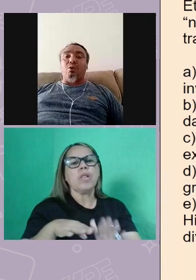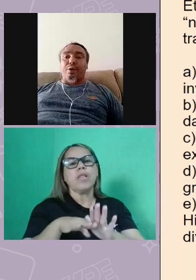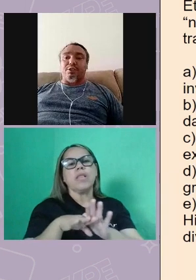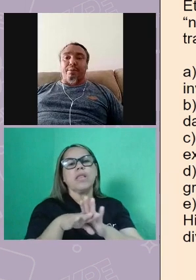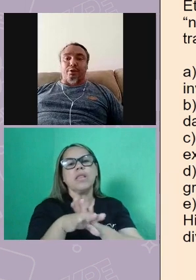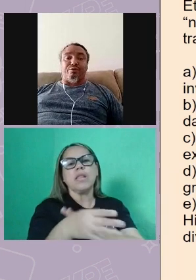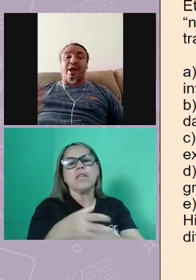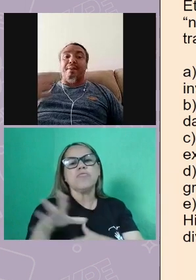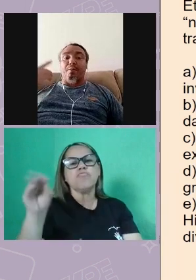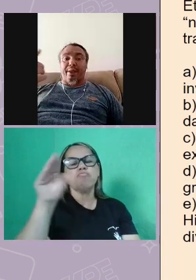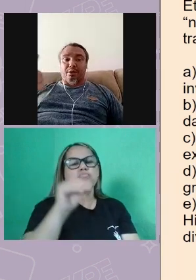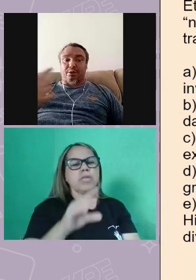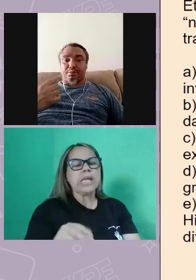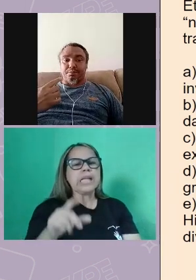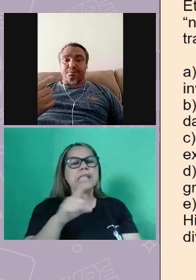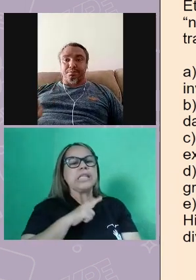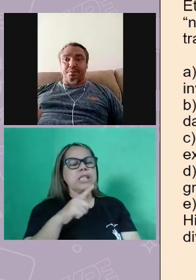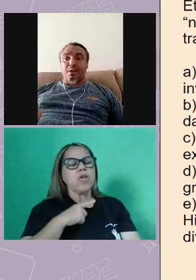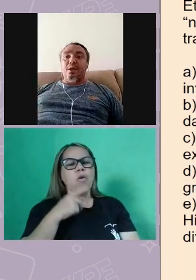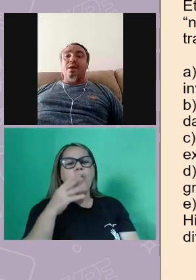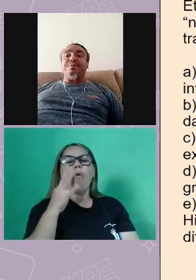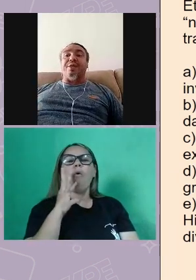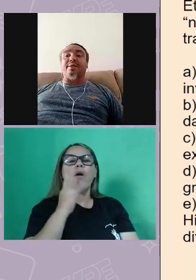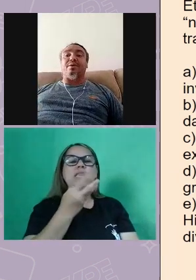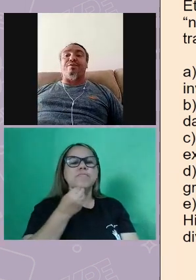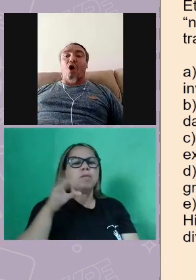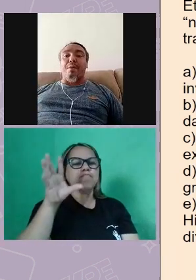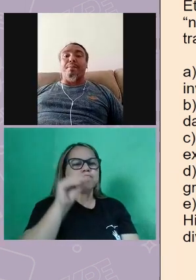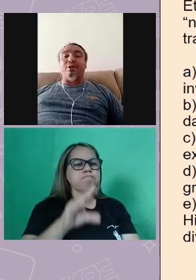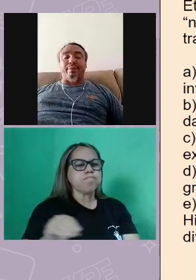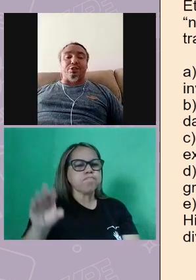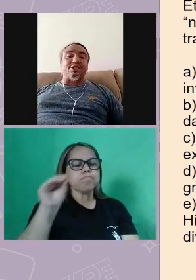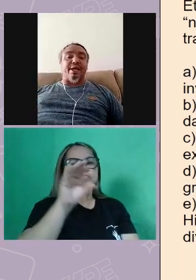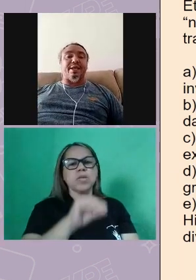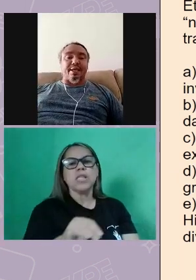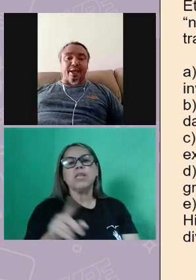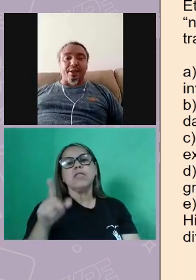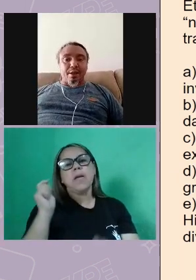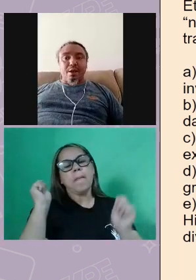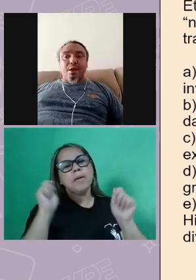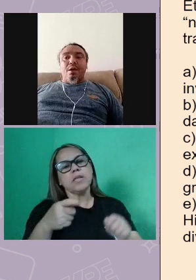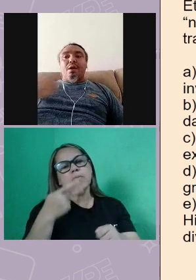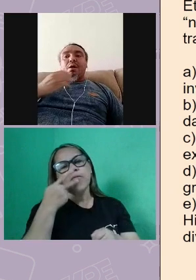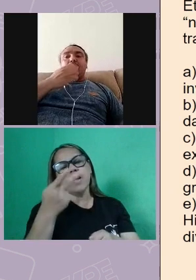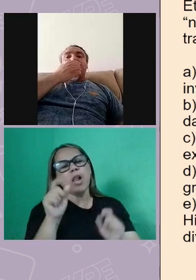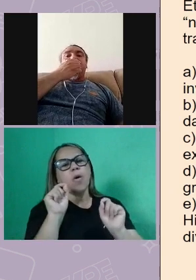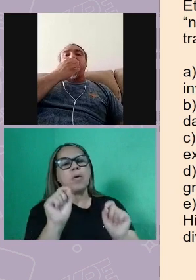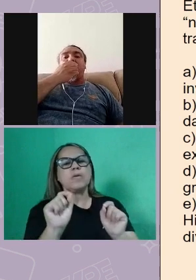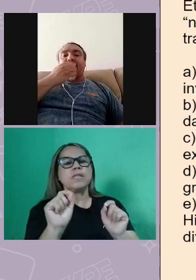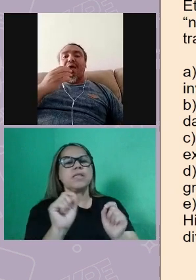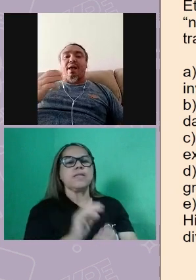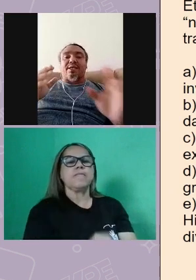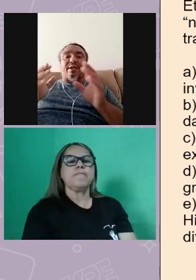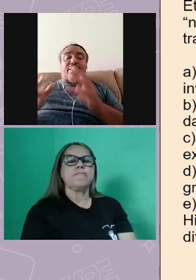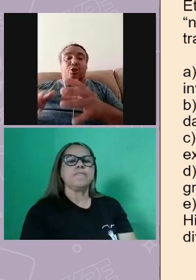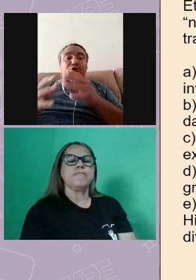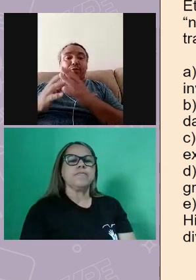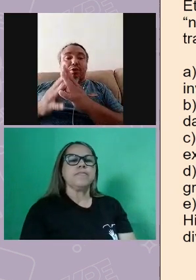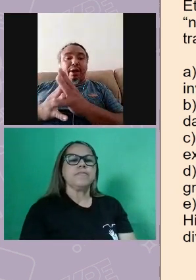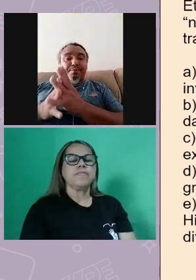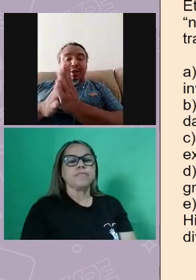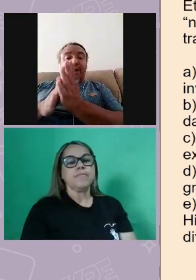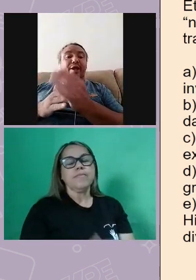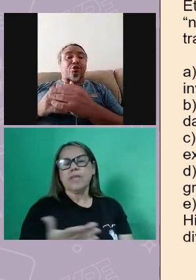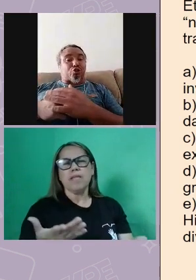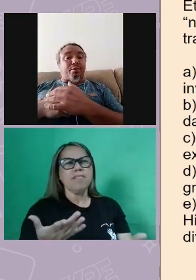transmitem o conhecimento verbalmente dessa forma podemos dizer que essa questão